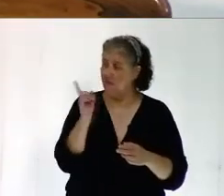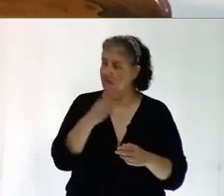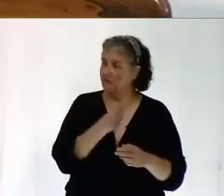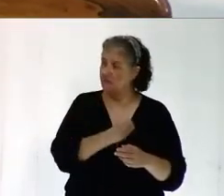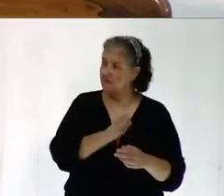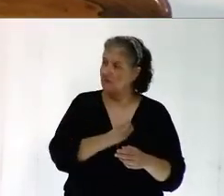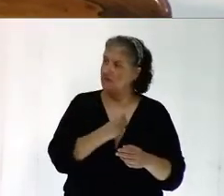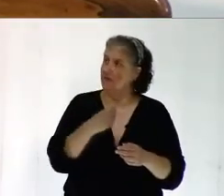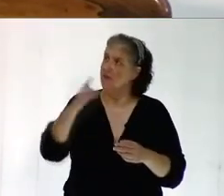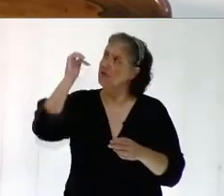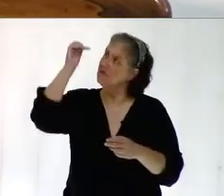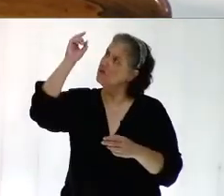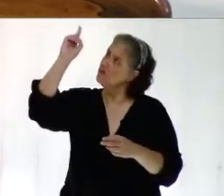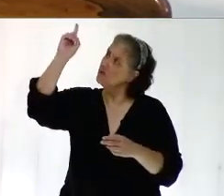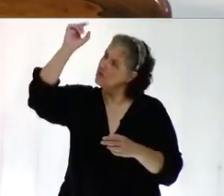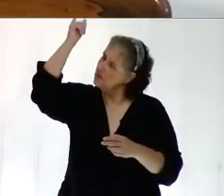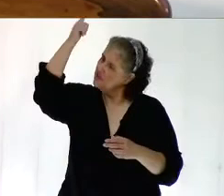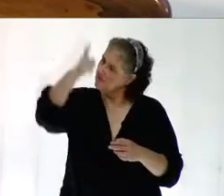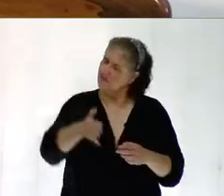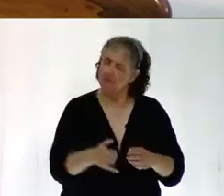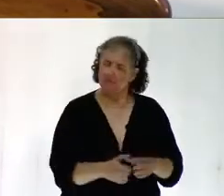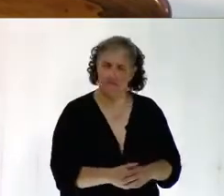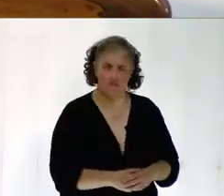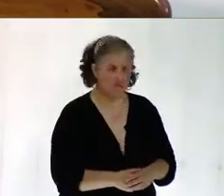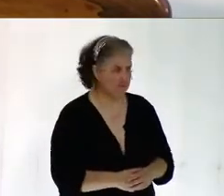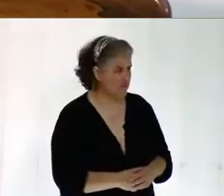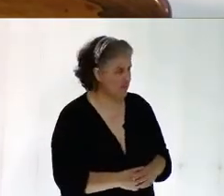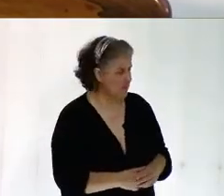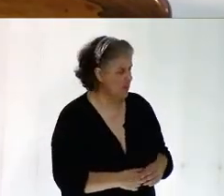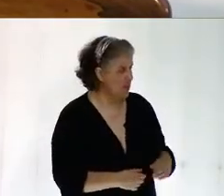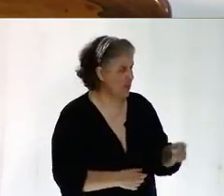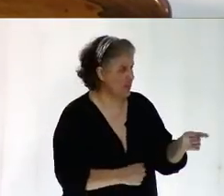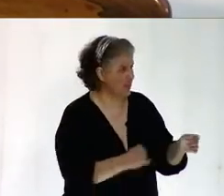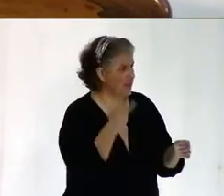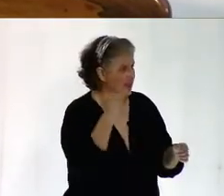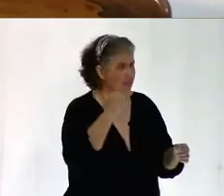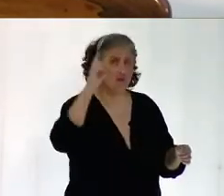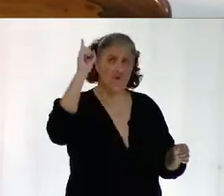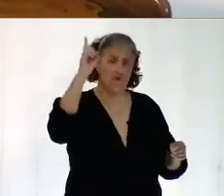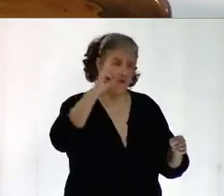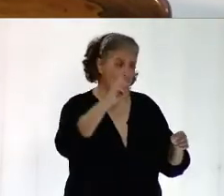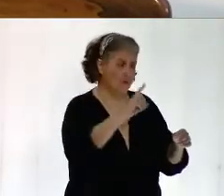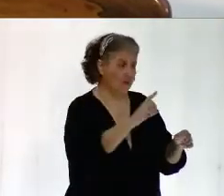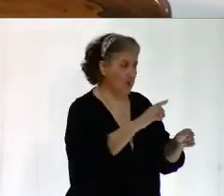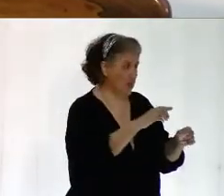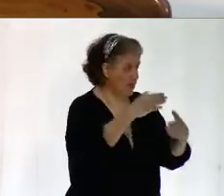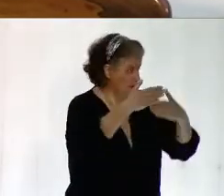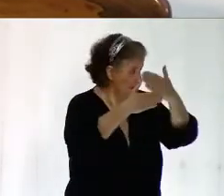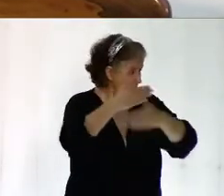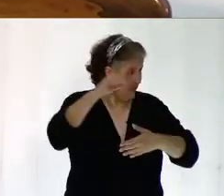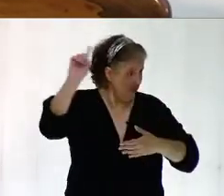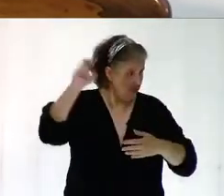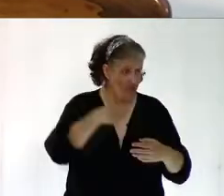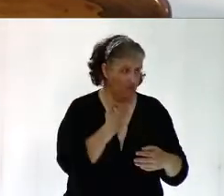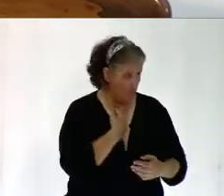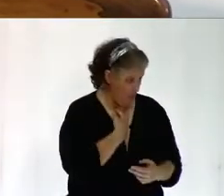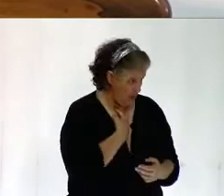combinam tentar a deus viu é porque jesus vídeos vamos ver a terceira tentação